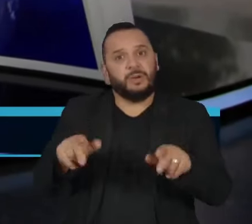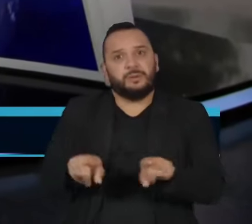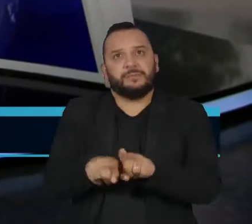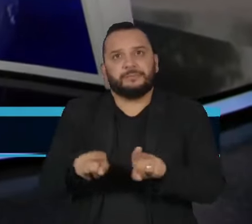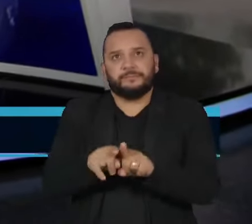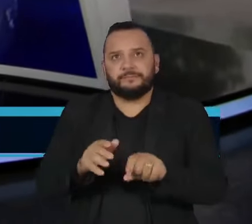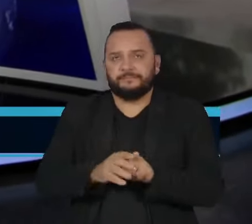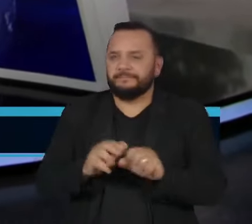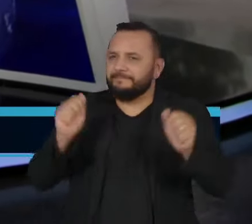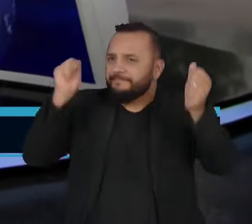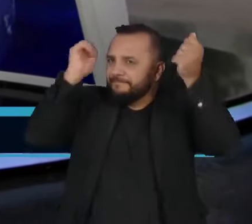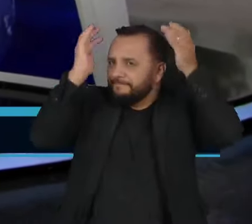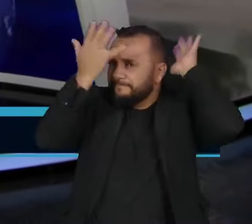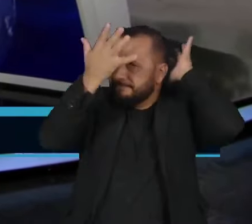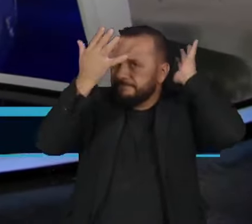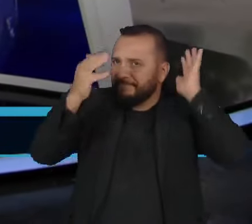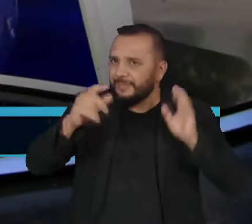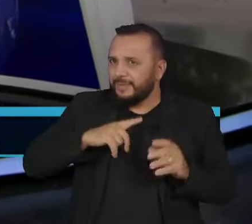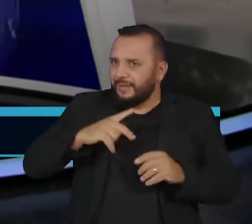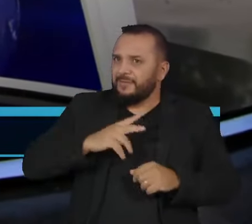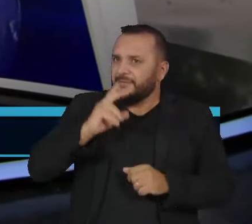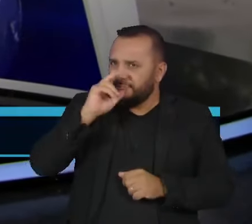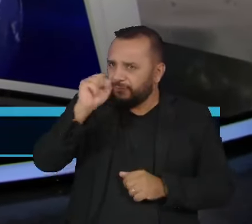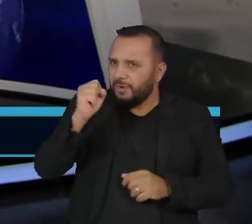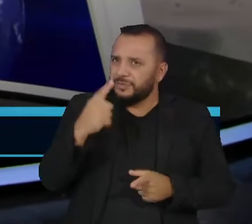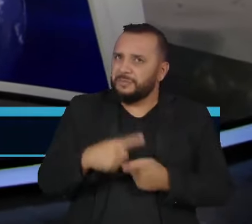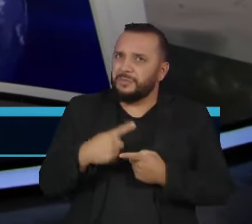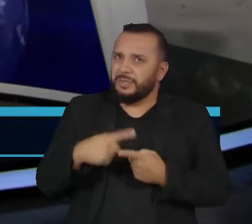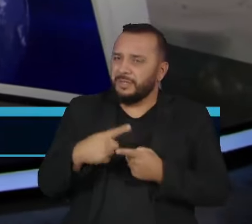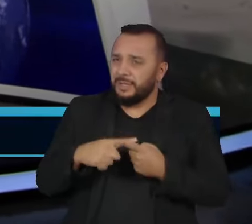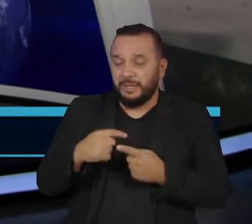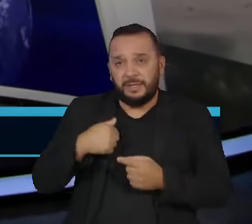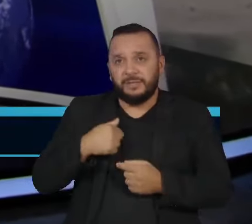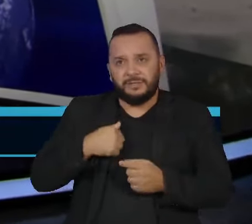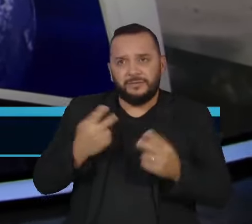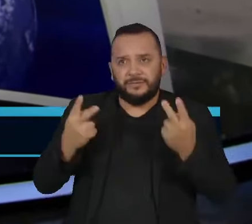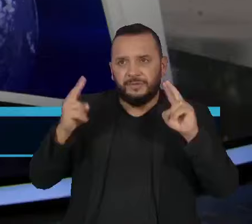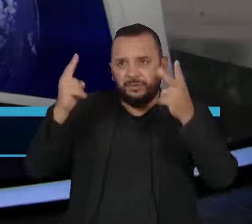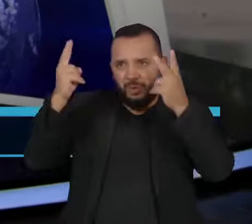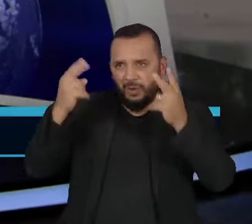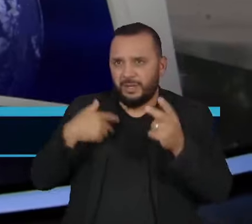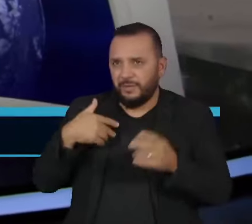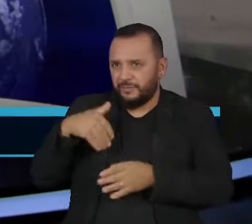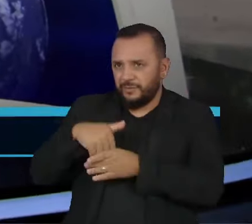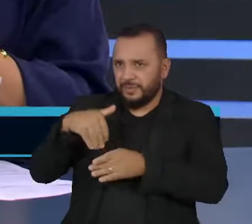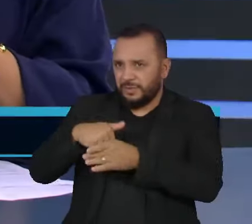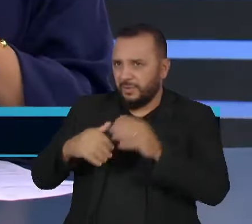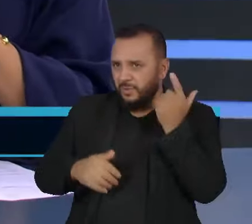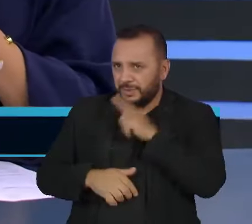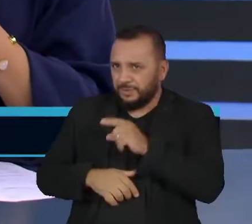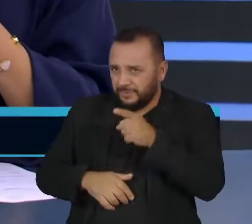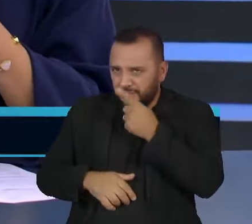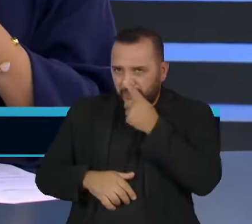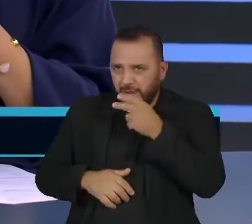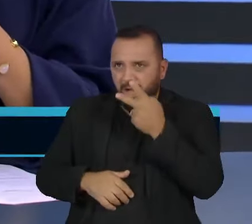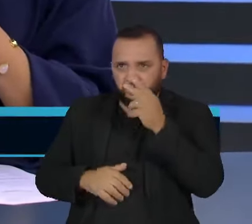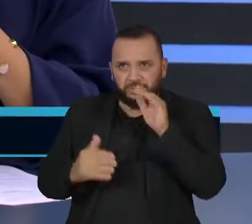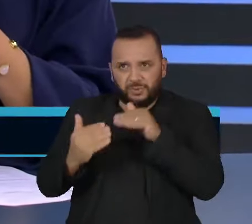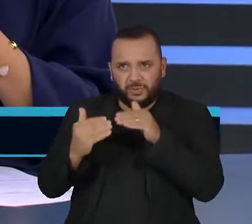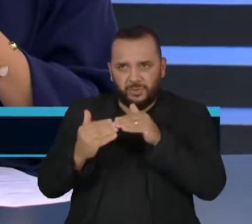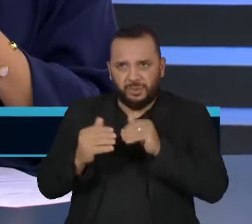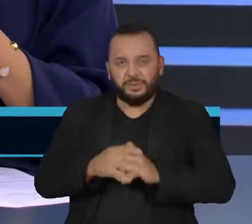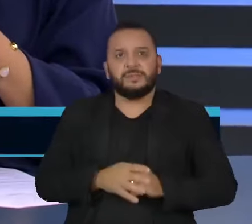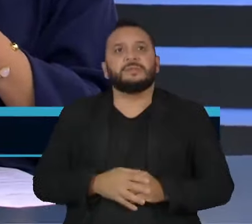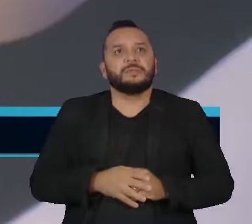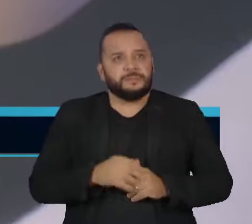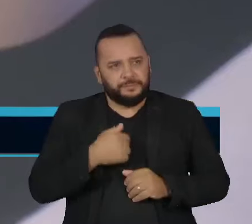né, que Javier Milei saiu fortalecido com esse primeiro triunfo legislativo. Você vê por aí? Ah, eu compreendo